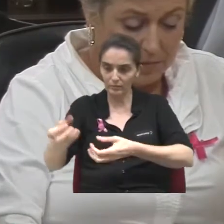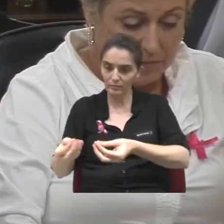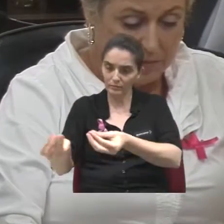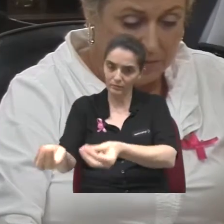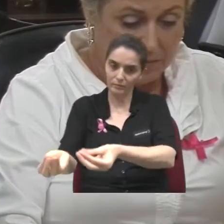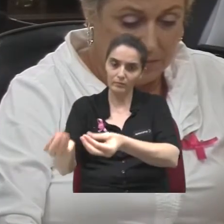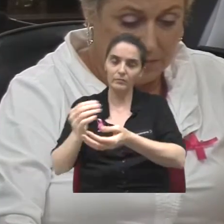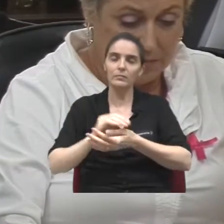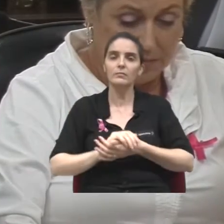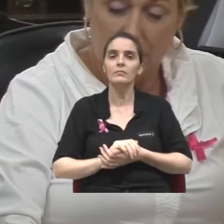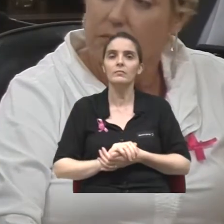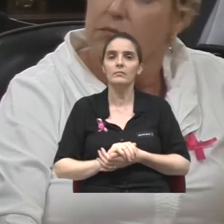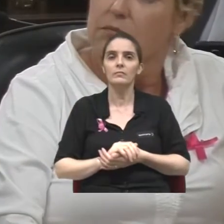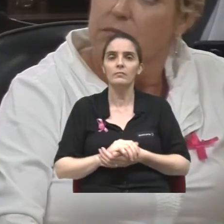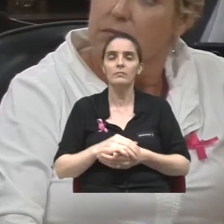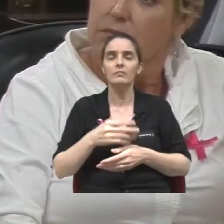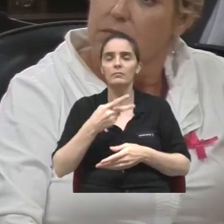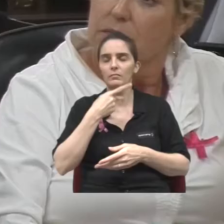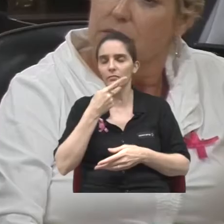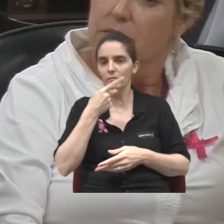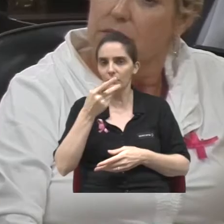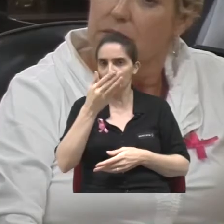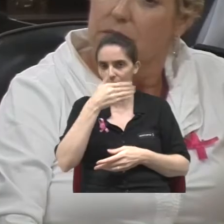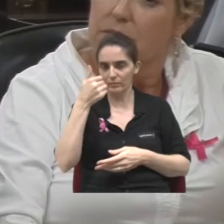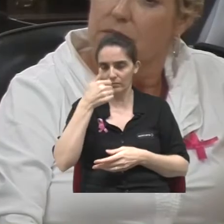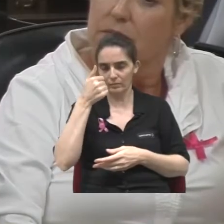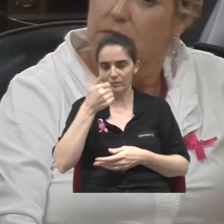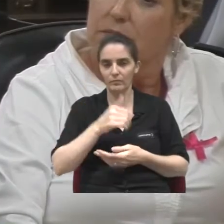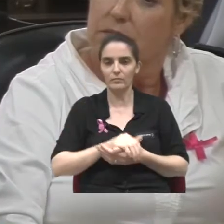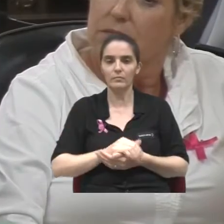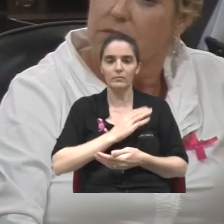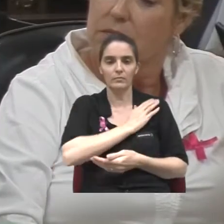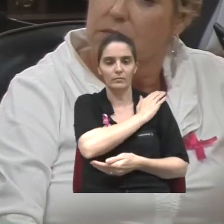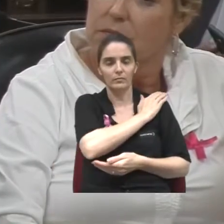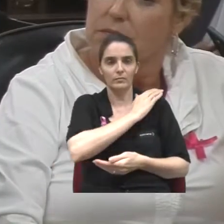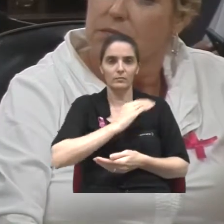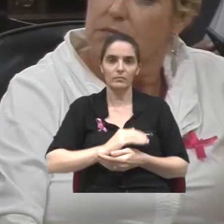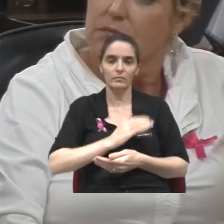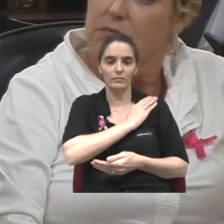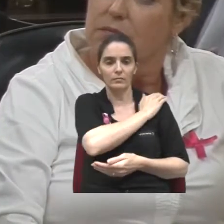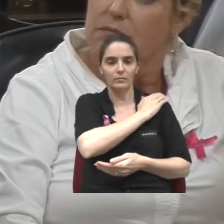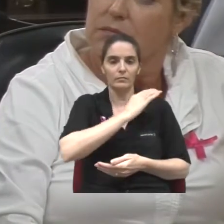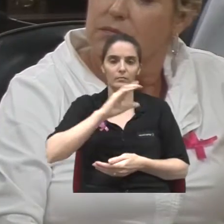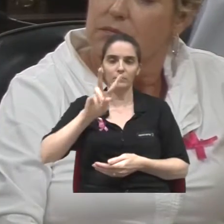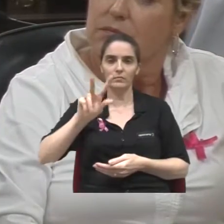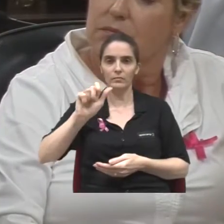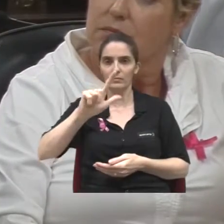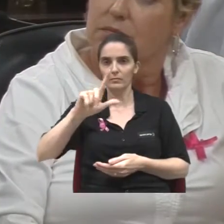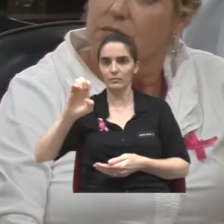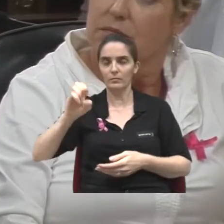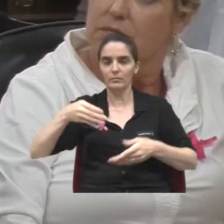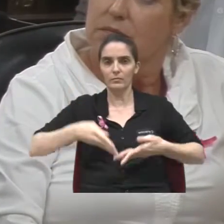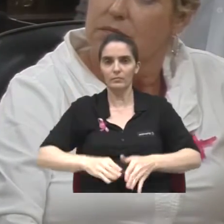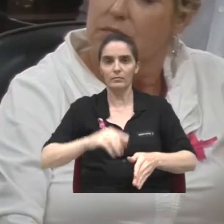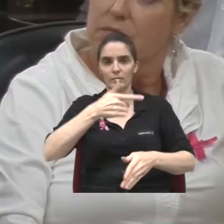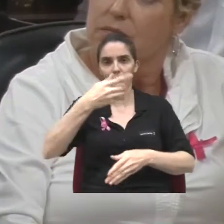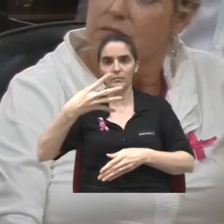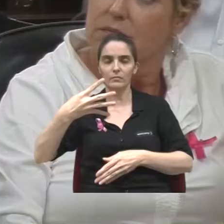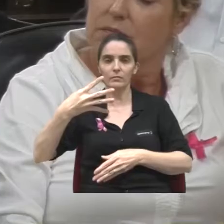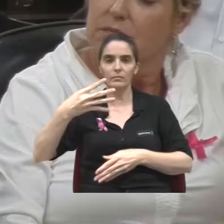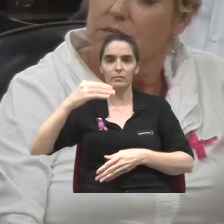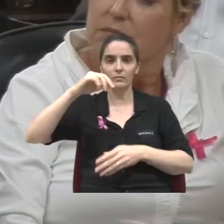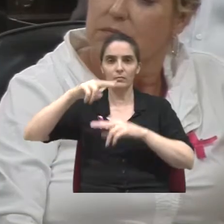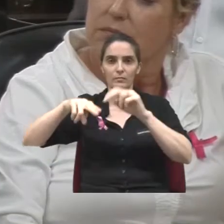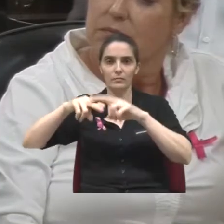estará comentando mais sobre o capitão do Vale. Capitão do Vale, ele nasceu no dia 24 de junho do ano de 66,